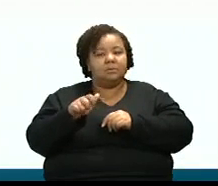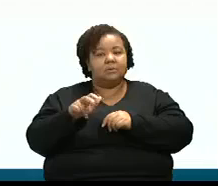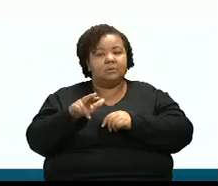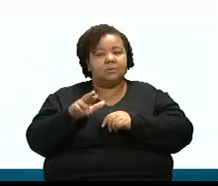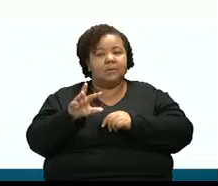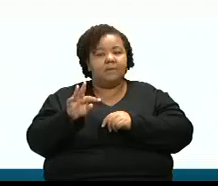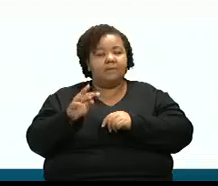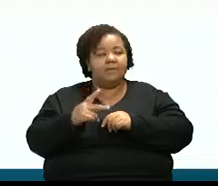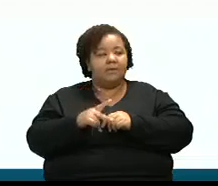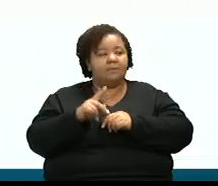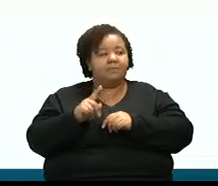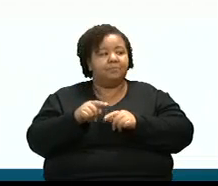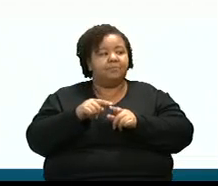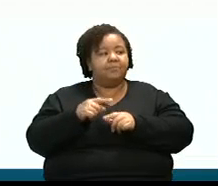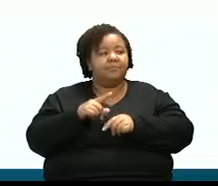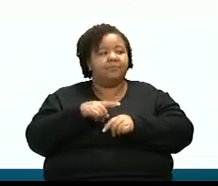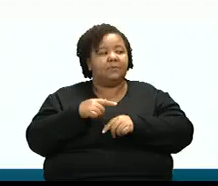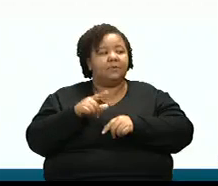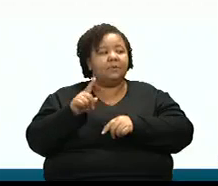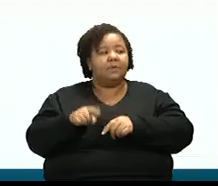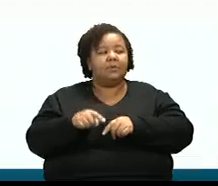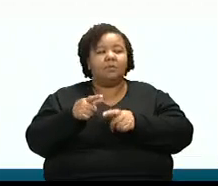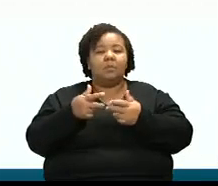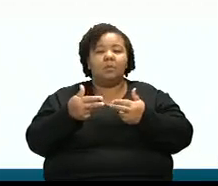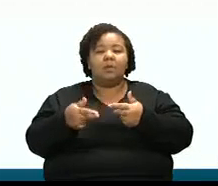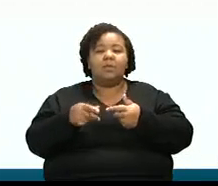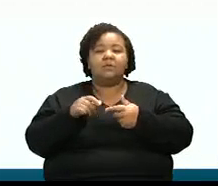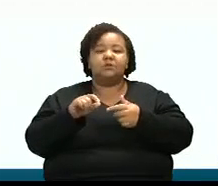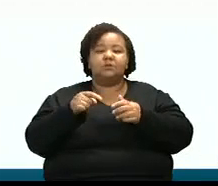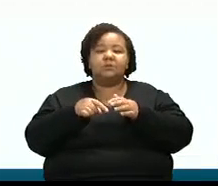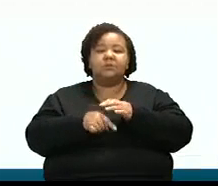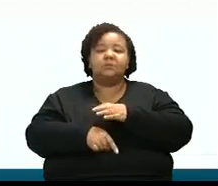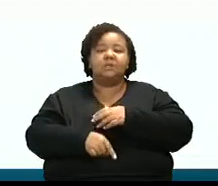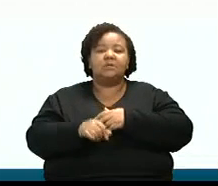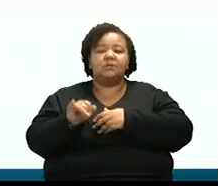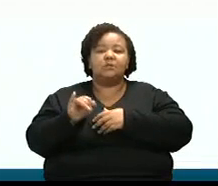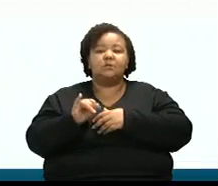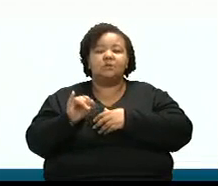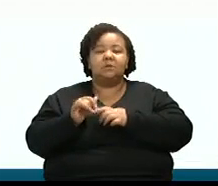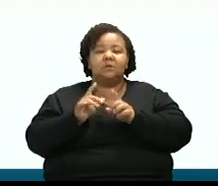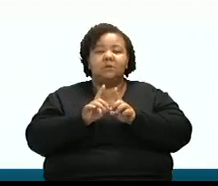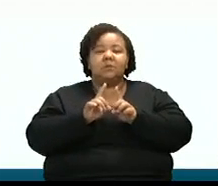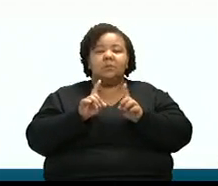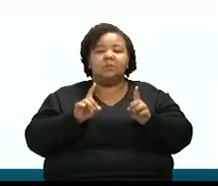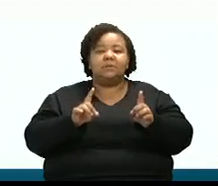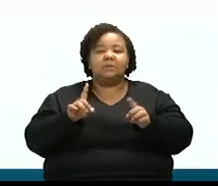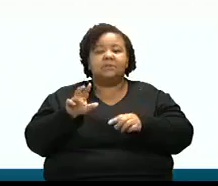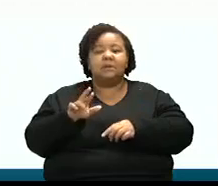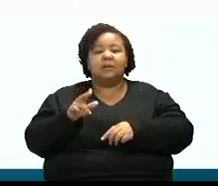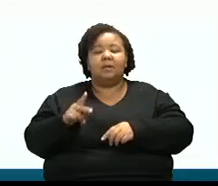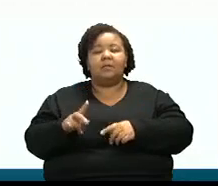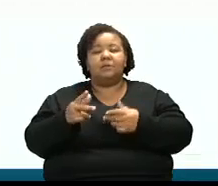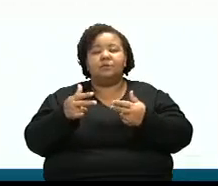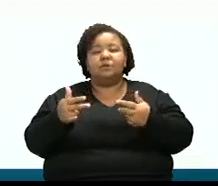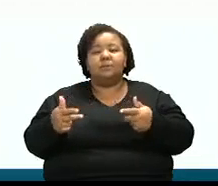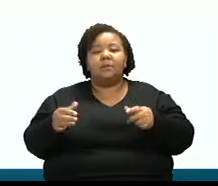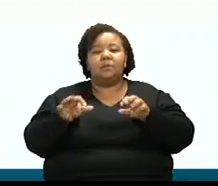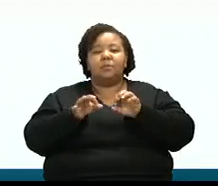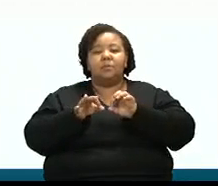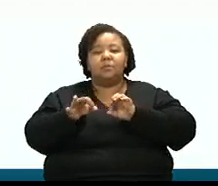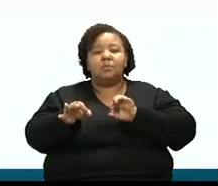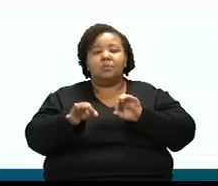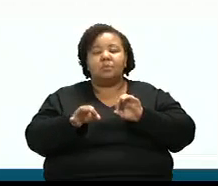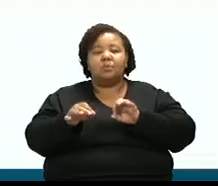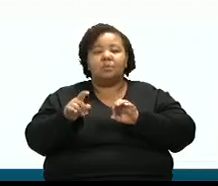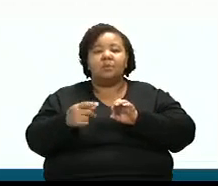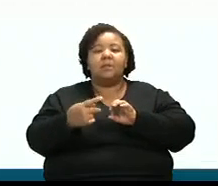P qualquer, envolvendo uma corrente de intensidade I, a uma distância R de um elemento de comprimento, é